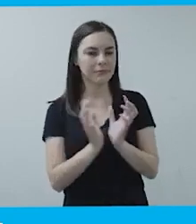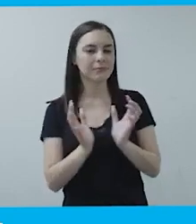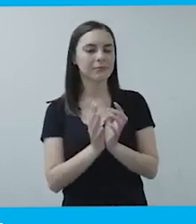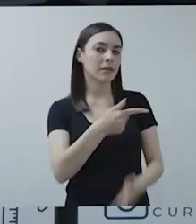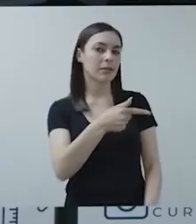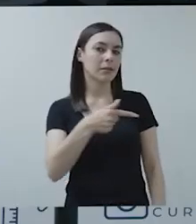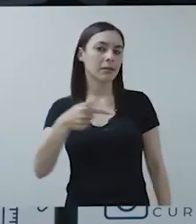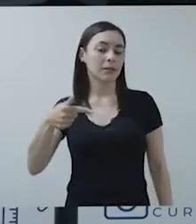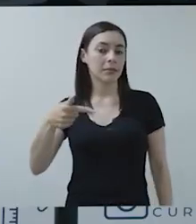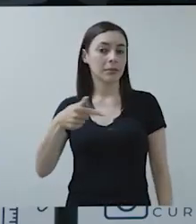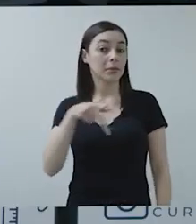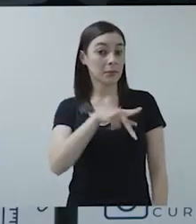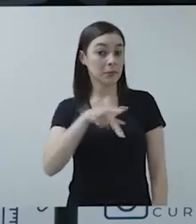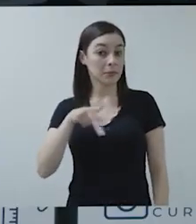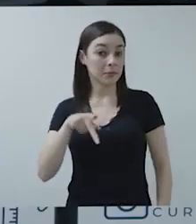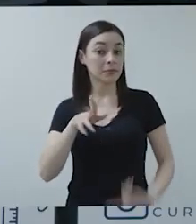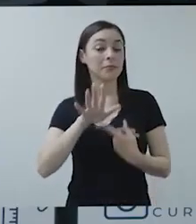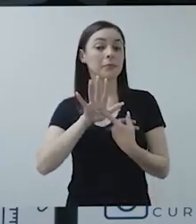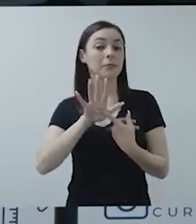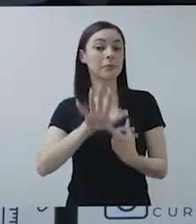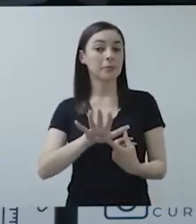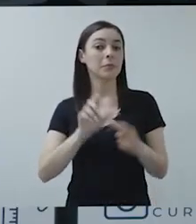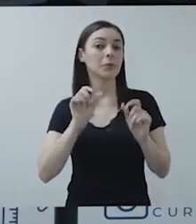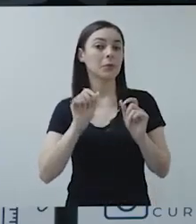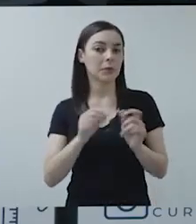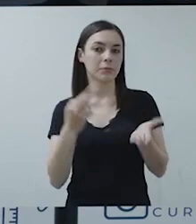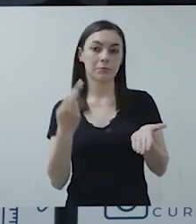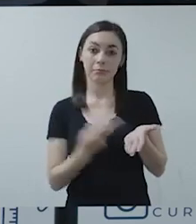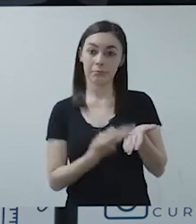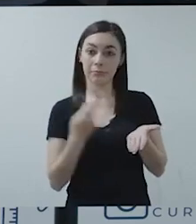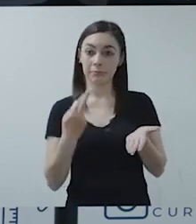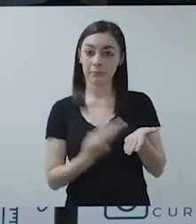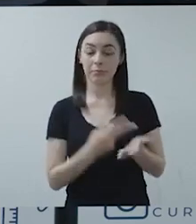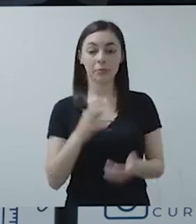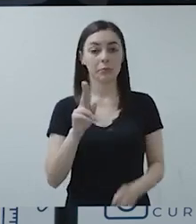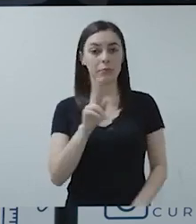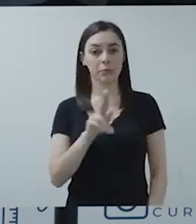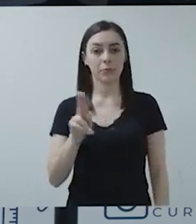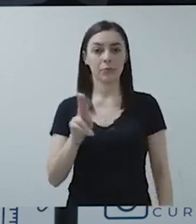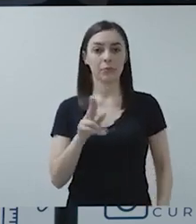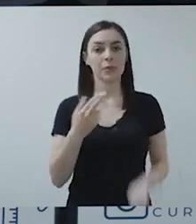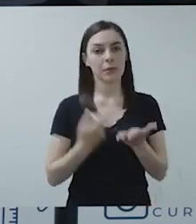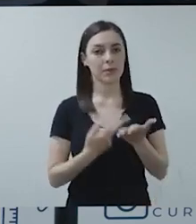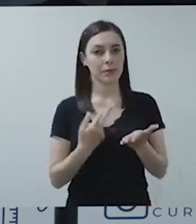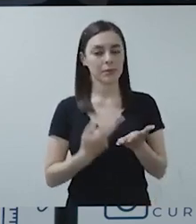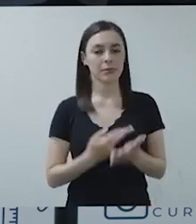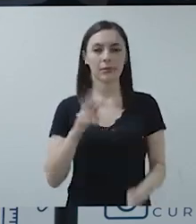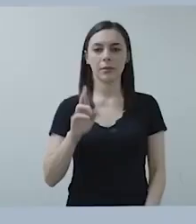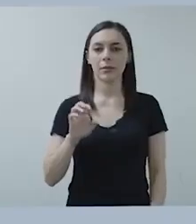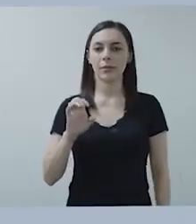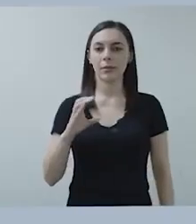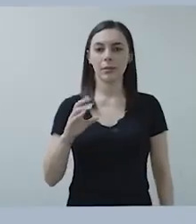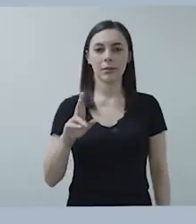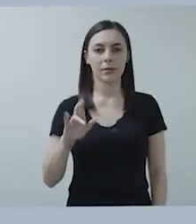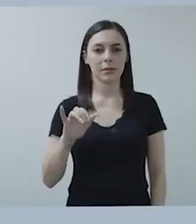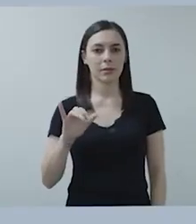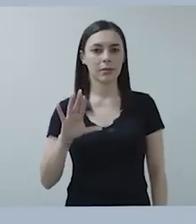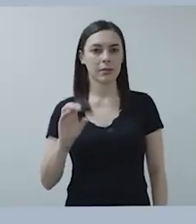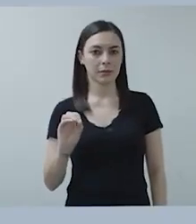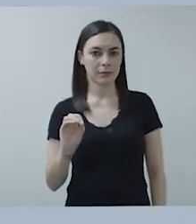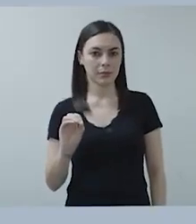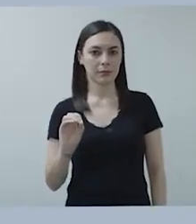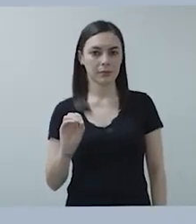muito bacana. A professora apresentou uma revista que se chama Revista Recreio.